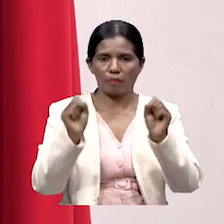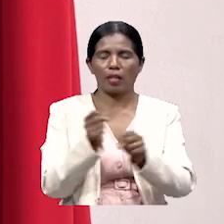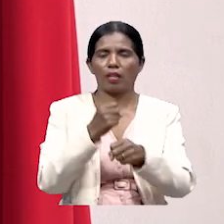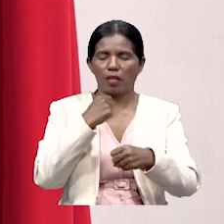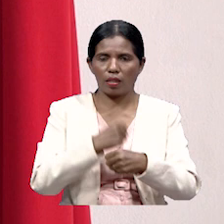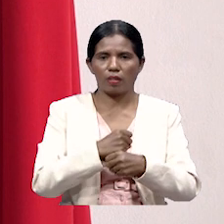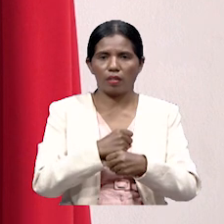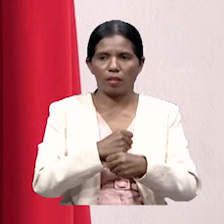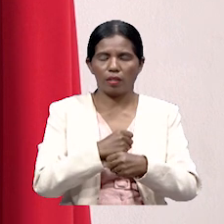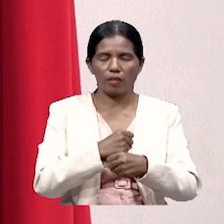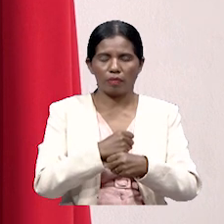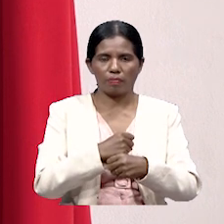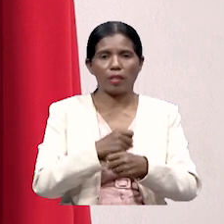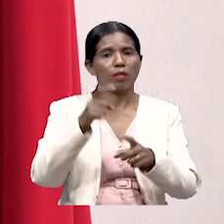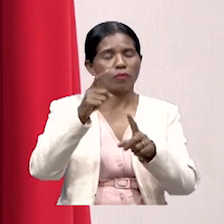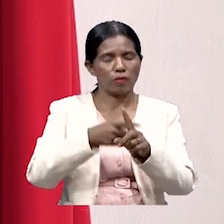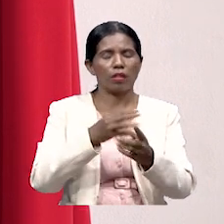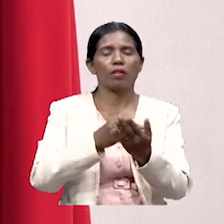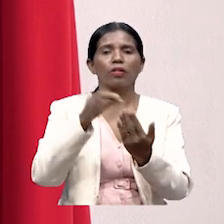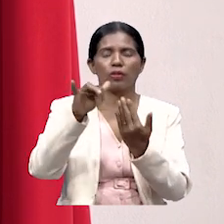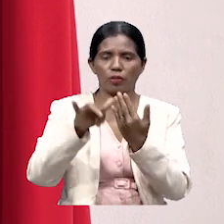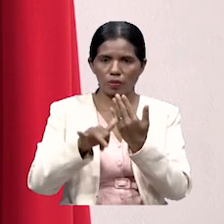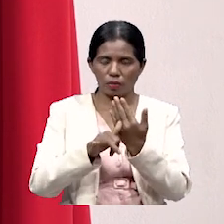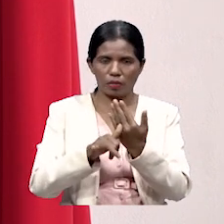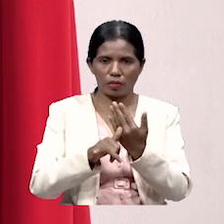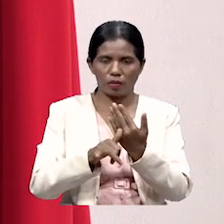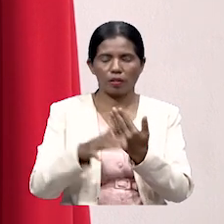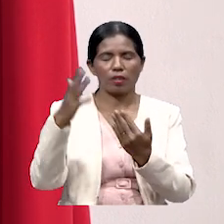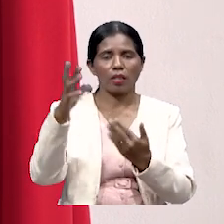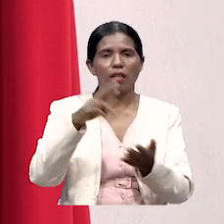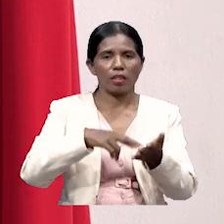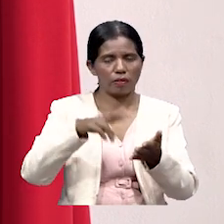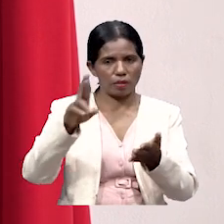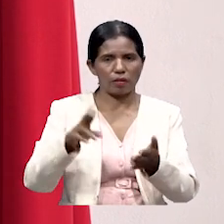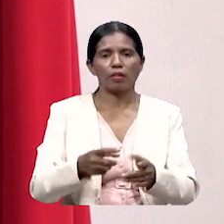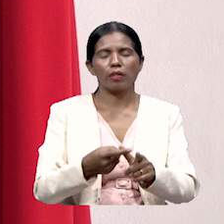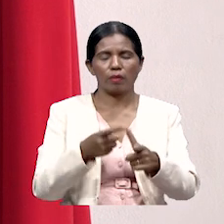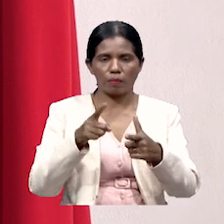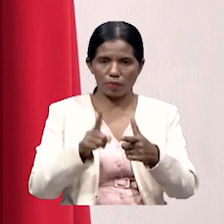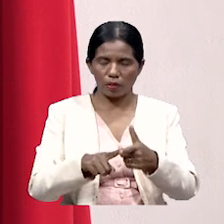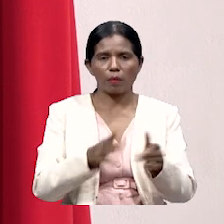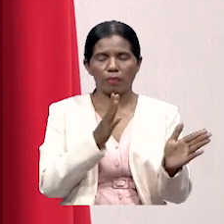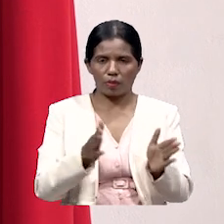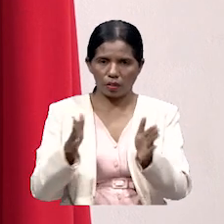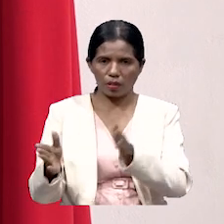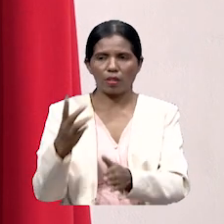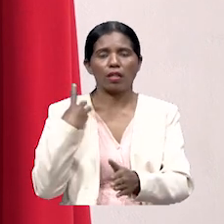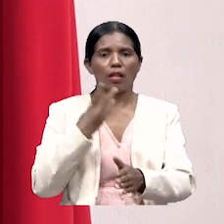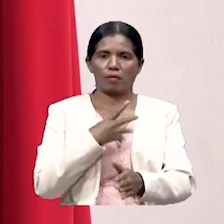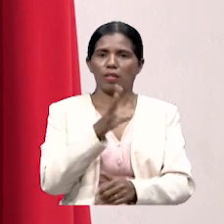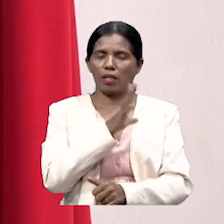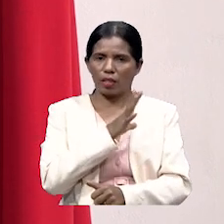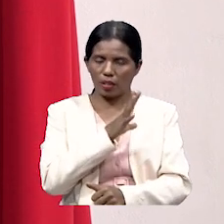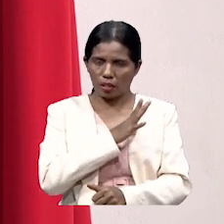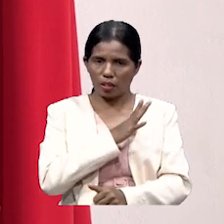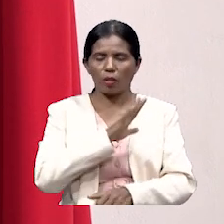dia final de junho ba halo depósito do instrumento de ratificação. Depois completa no processo, naturalmente a mihen ela país